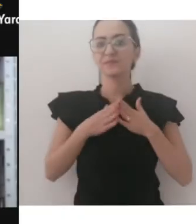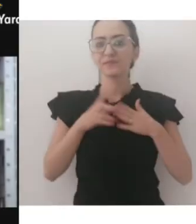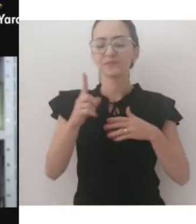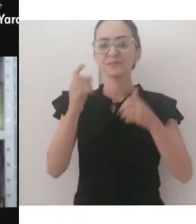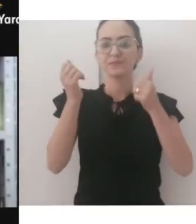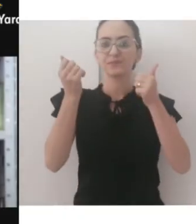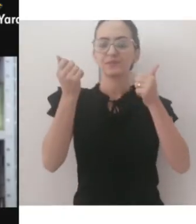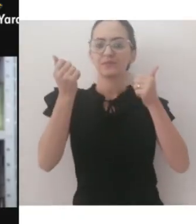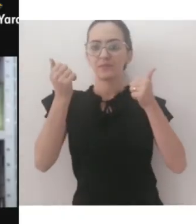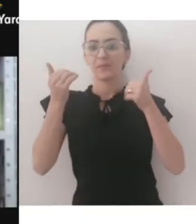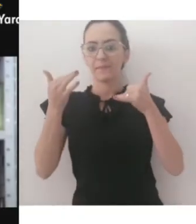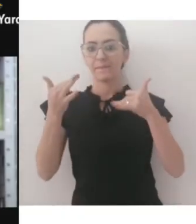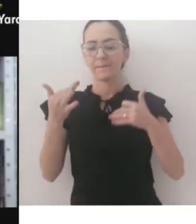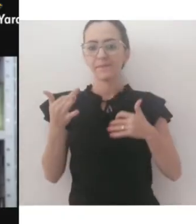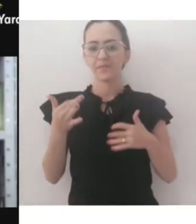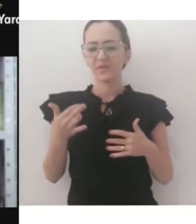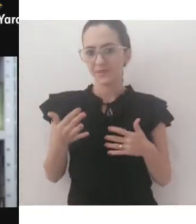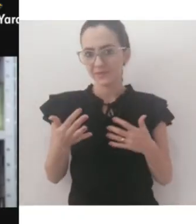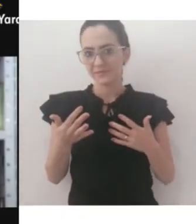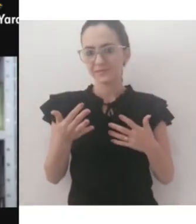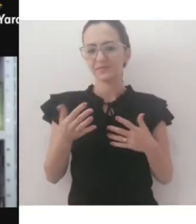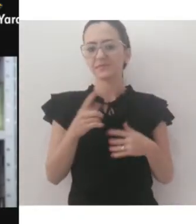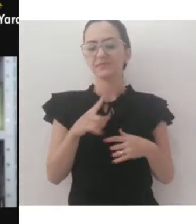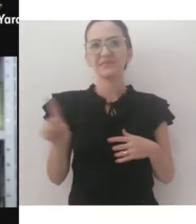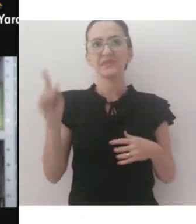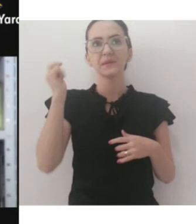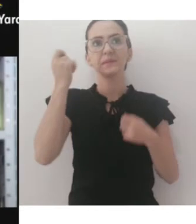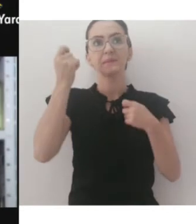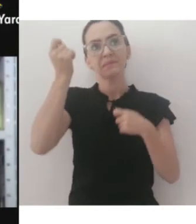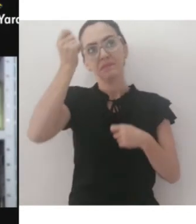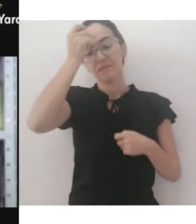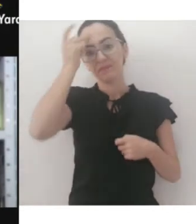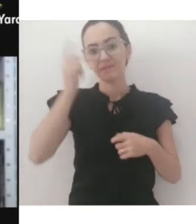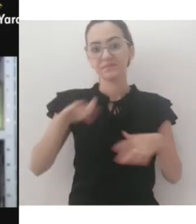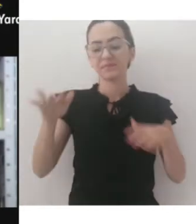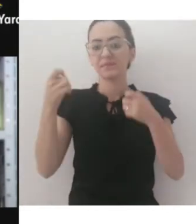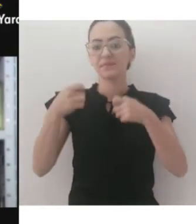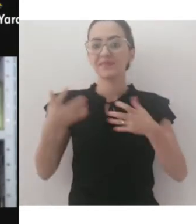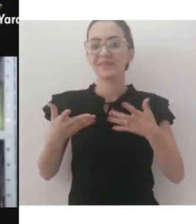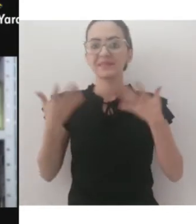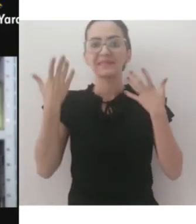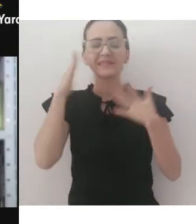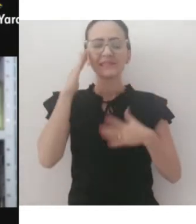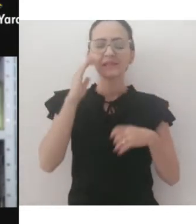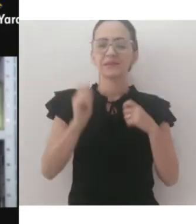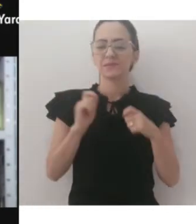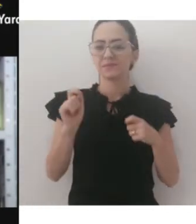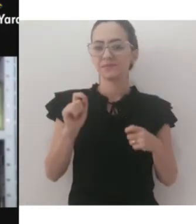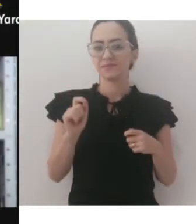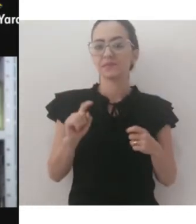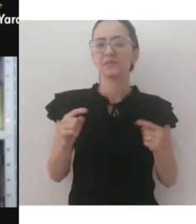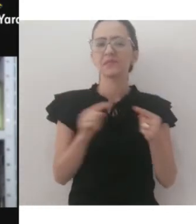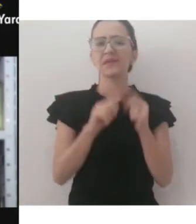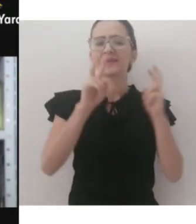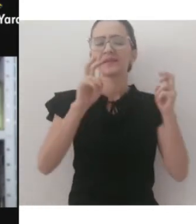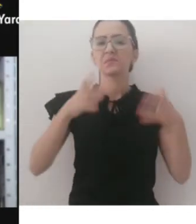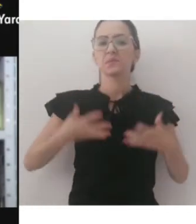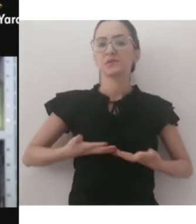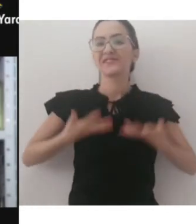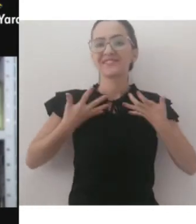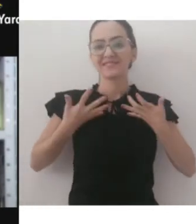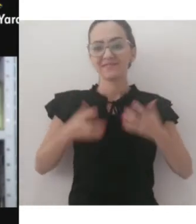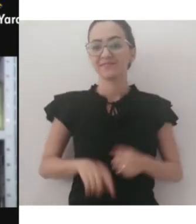E eu queria que você falasse um pouquinho sobre alguns pontos que eu vou citar aqui, que as pessoas precisam entender. Quando a gente fala de motivação,